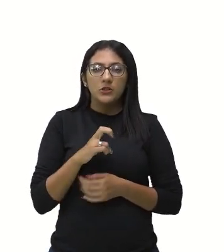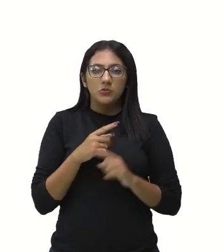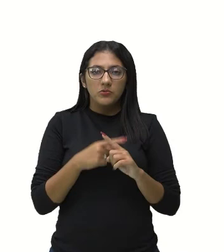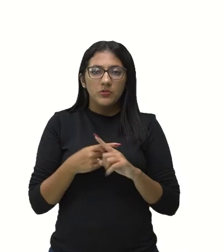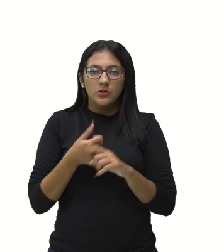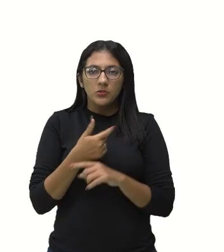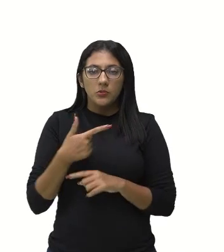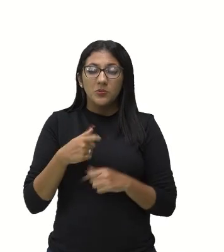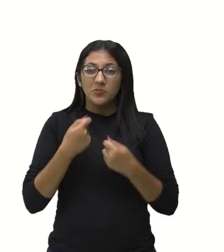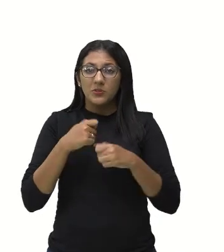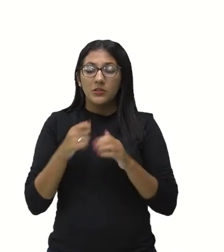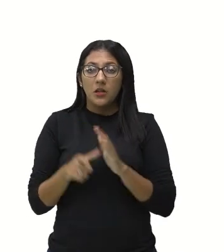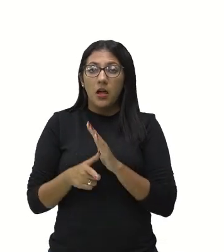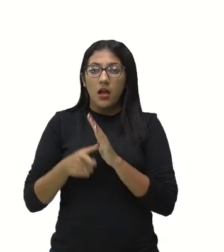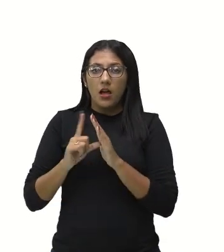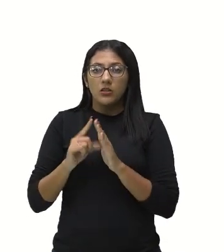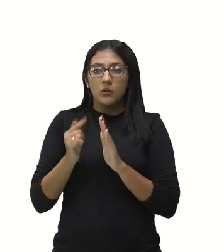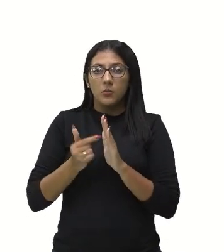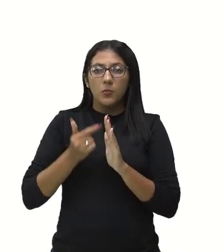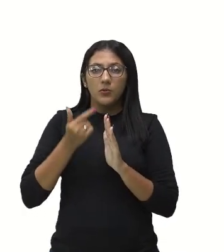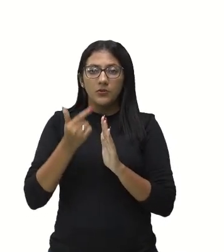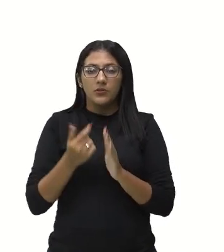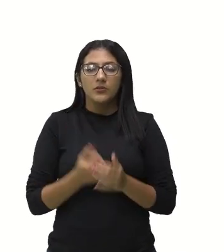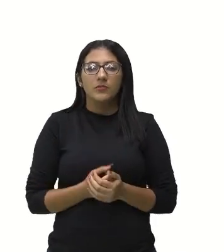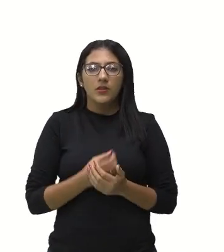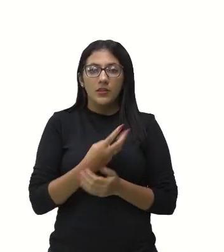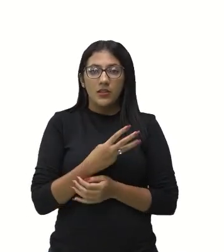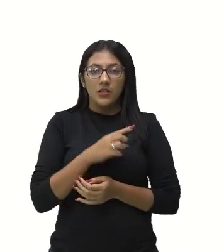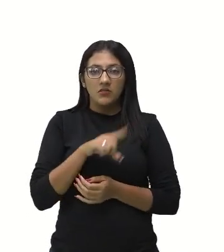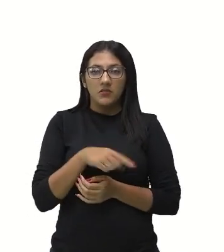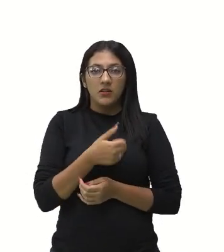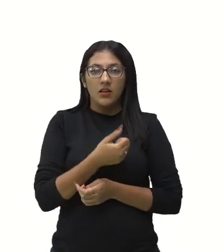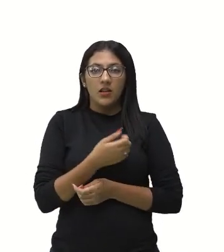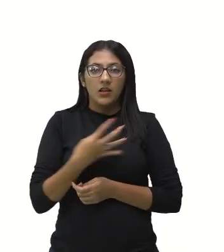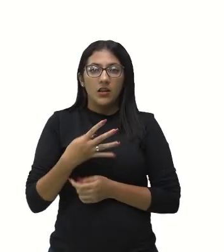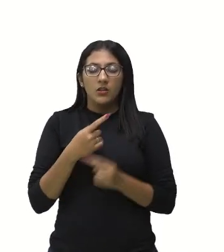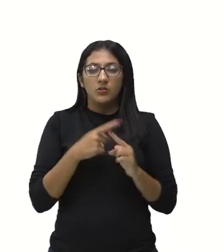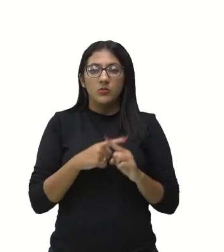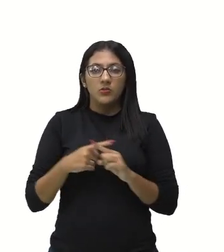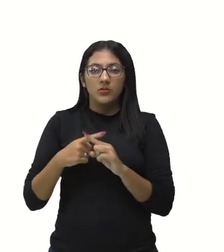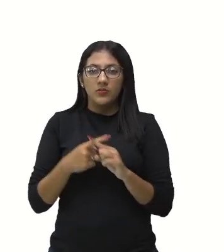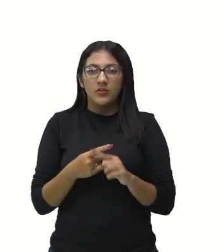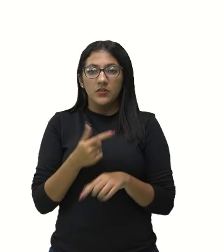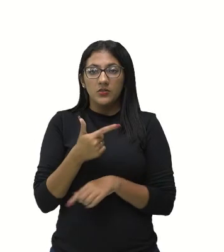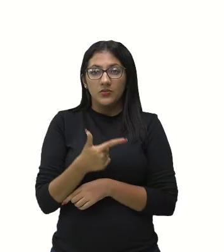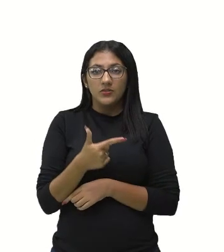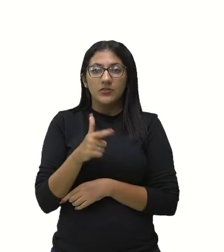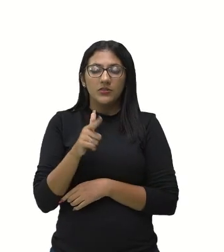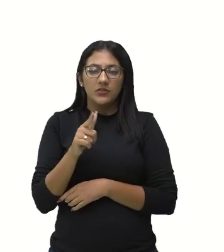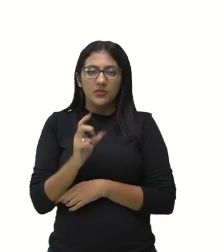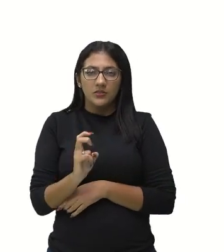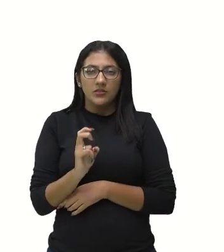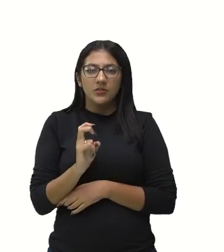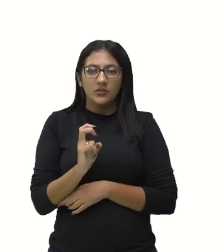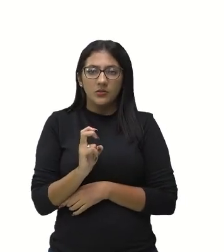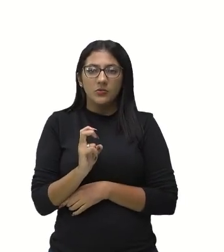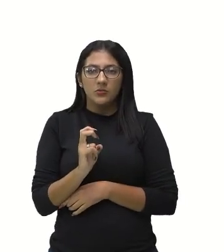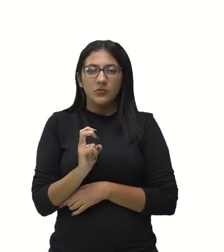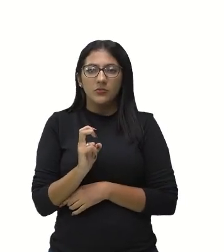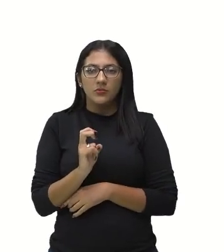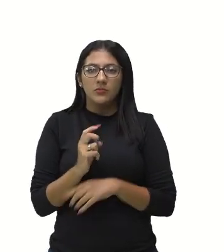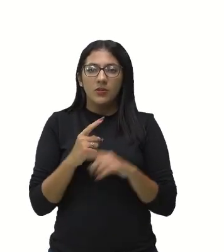resolver a potência aqui. Então, vai ficar 3,14 vezes 25, né? Agora sim.